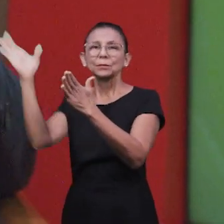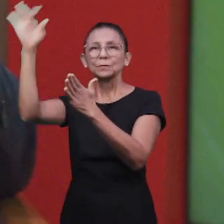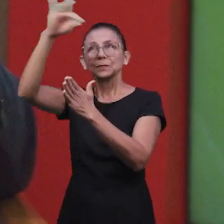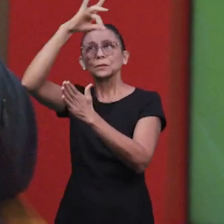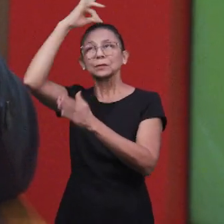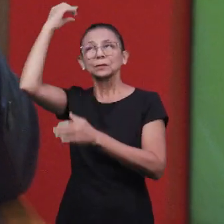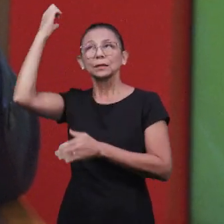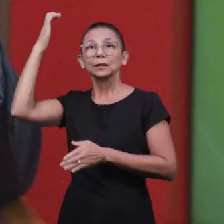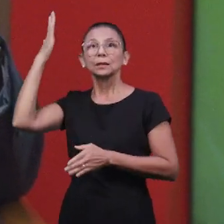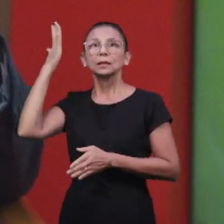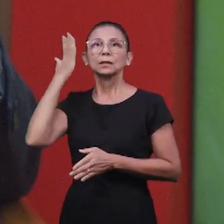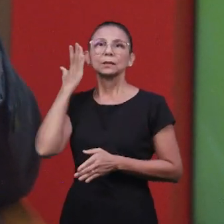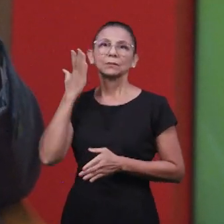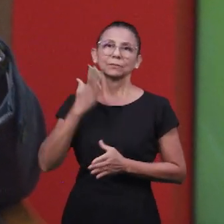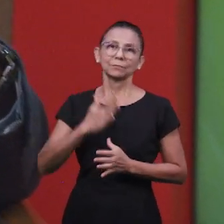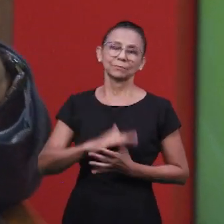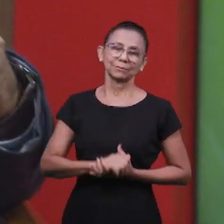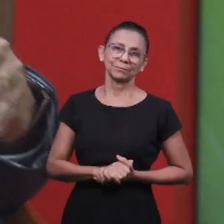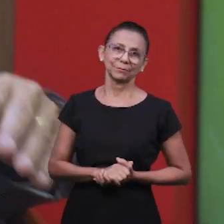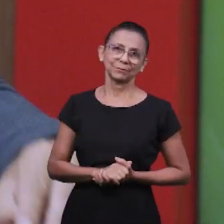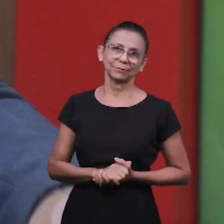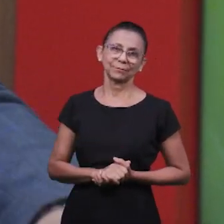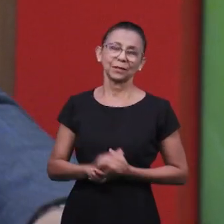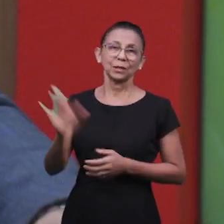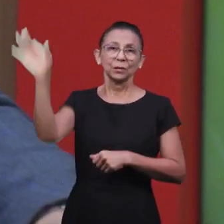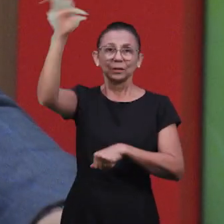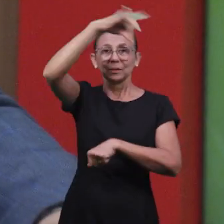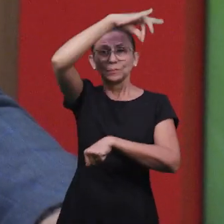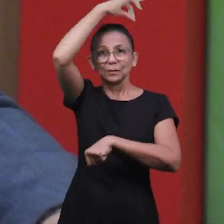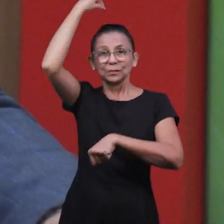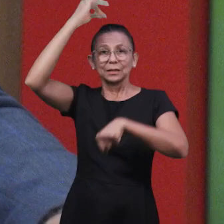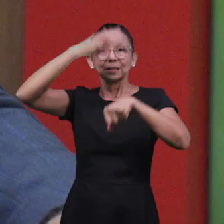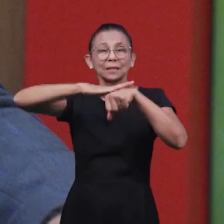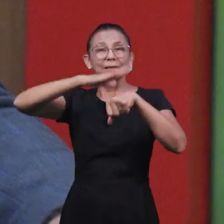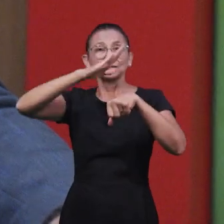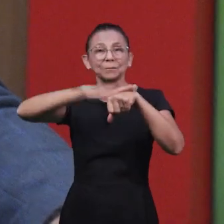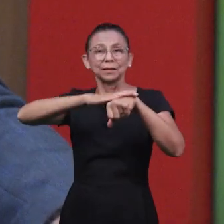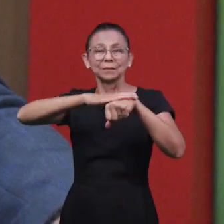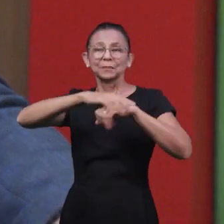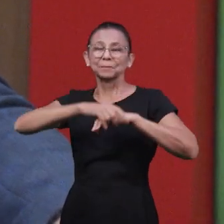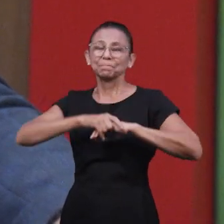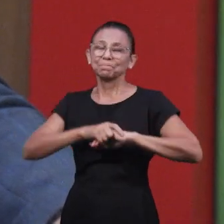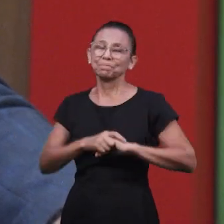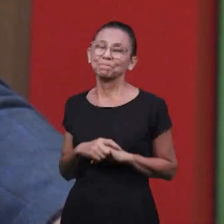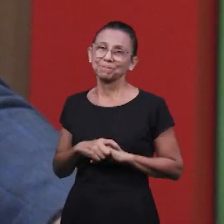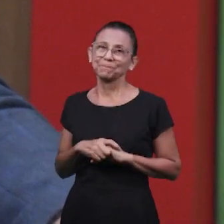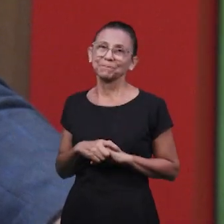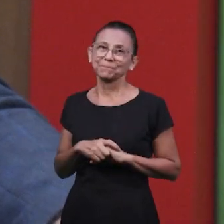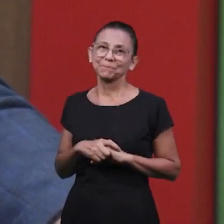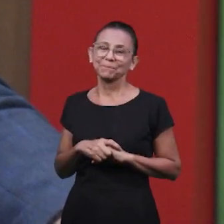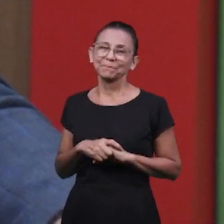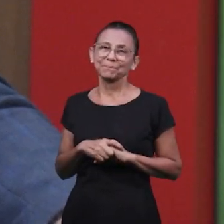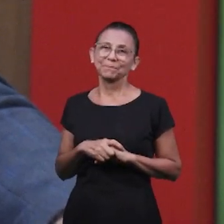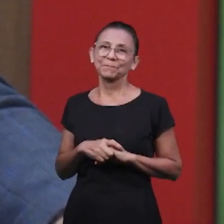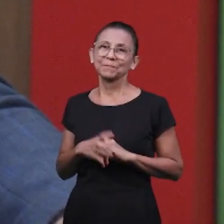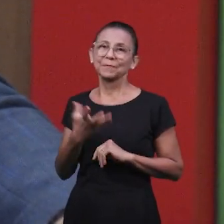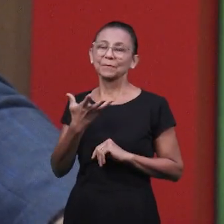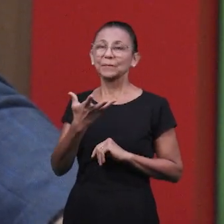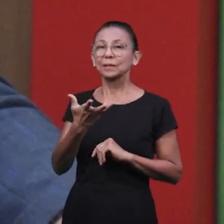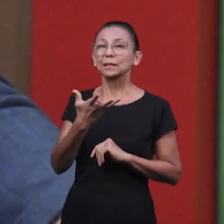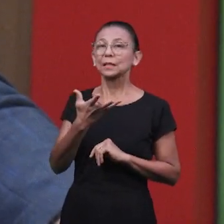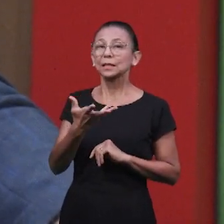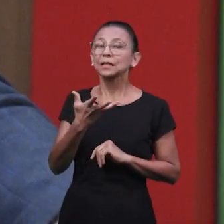na revelação do Espírito Santo. E Ele, o Espírito Santo, está